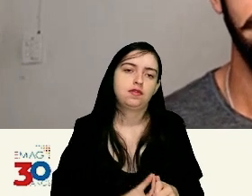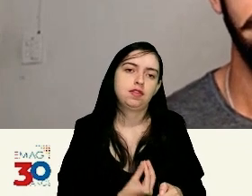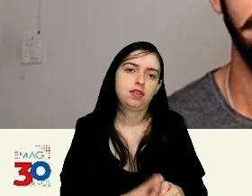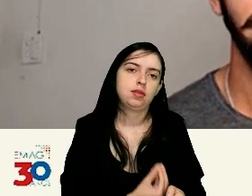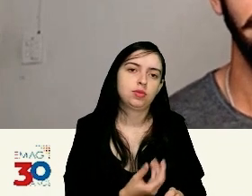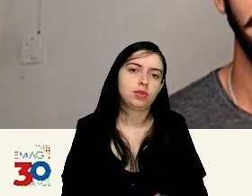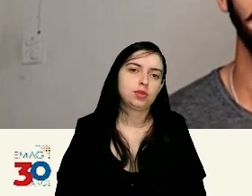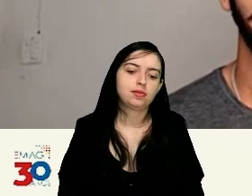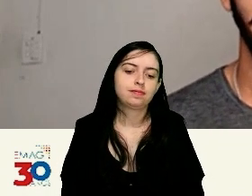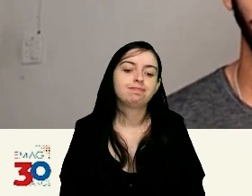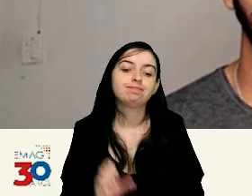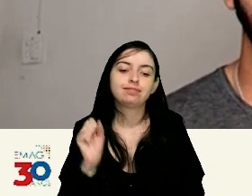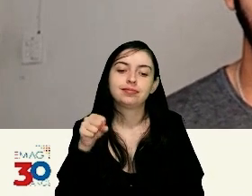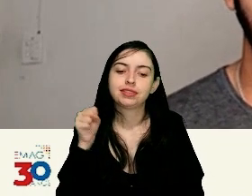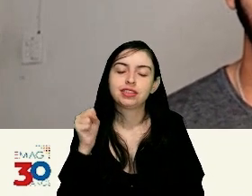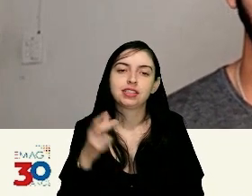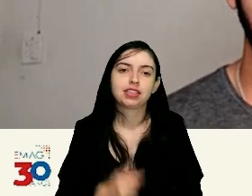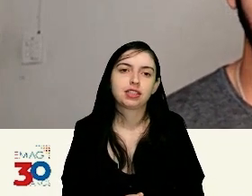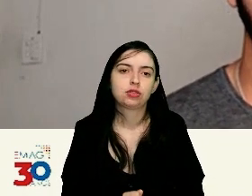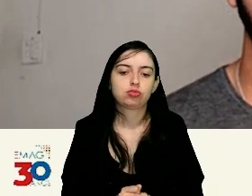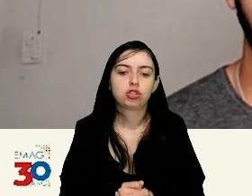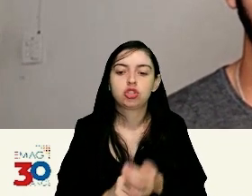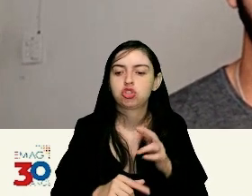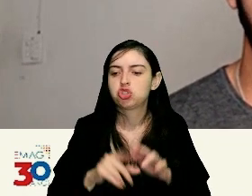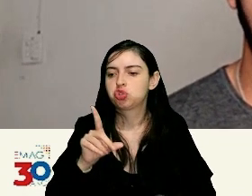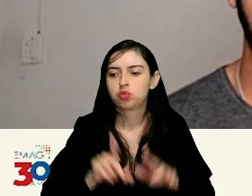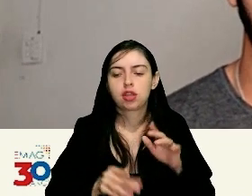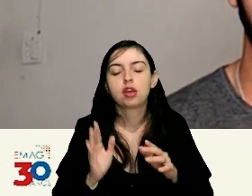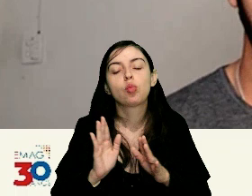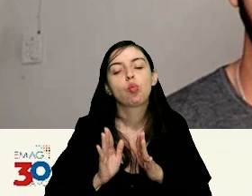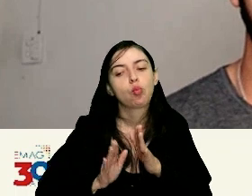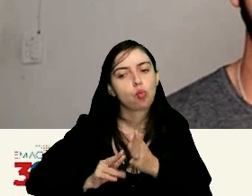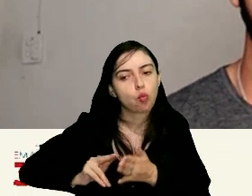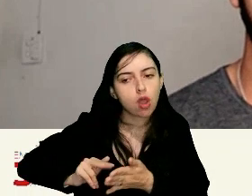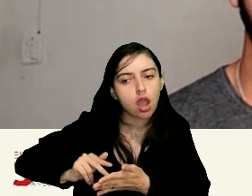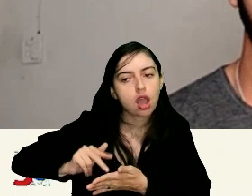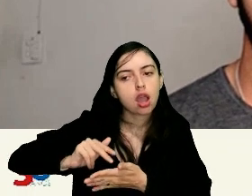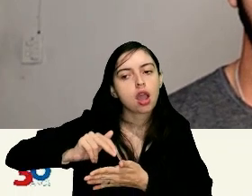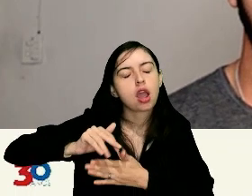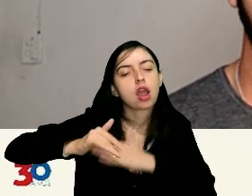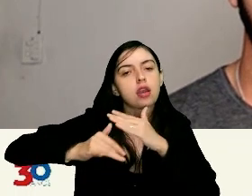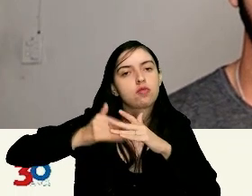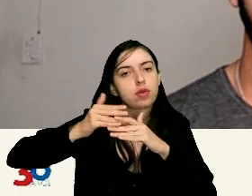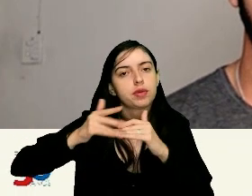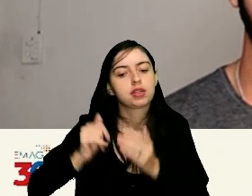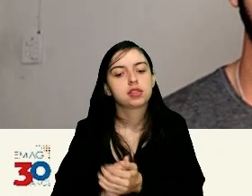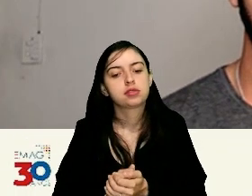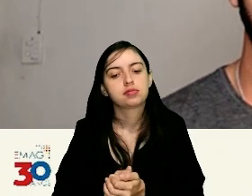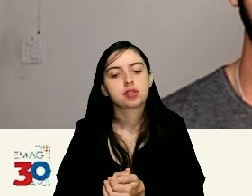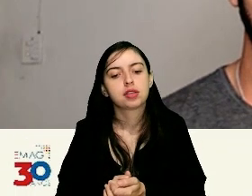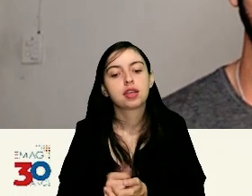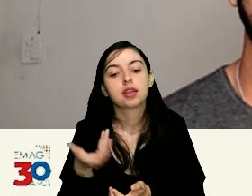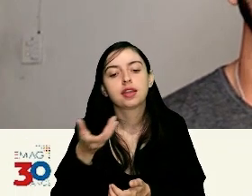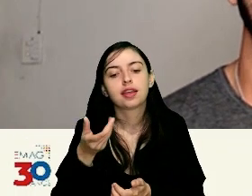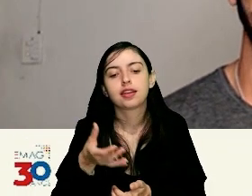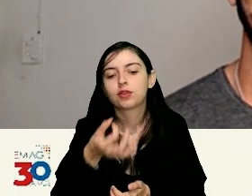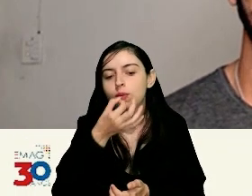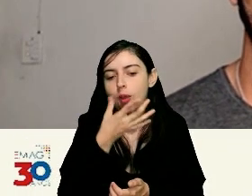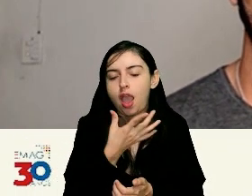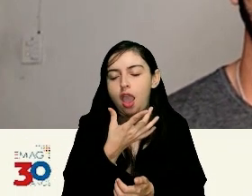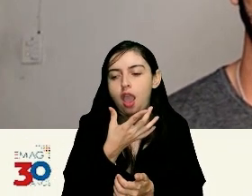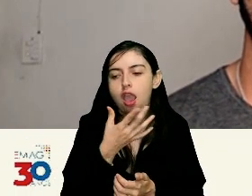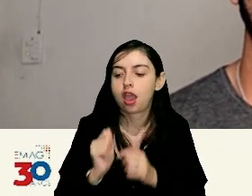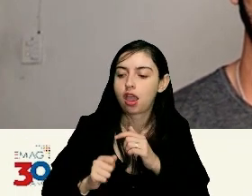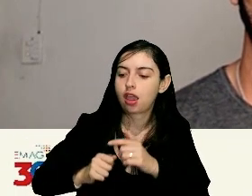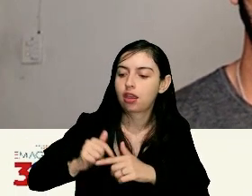nunca pode descontextualizar, né? É uma caminhada mesmo. E Exato. a questão é querer tomar a pílula da caminhada, né? Eu acho que esse é o